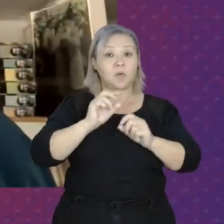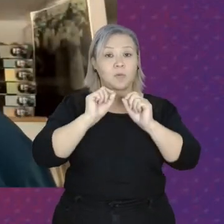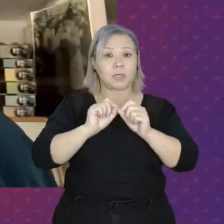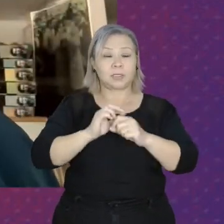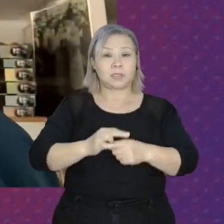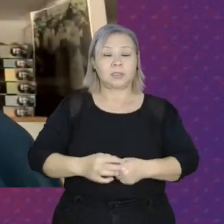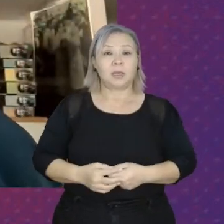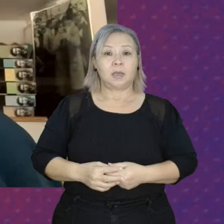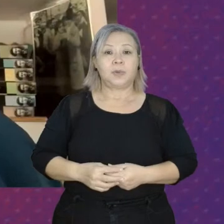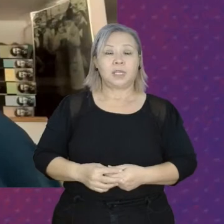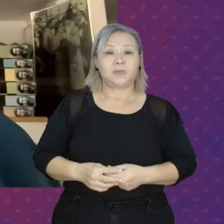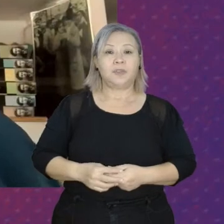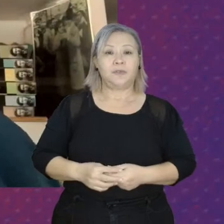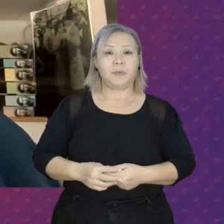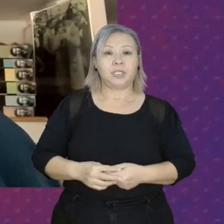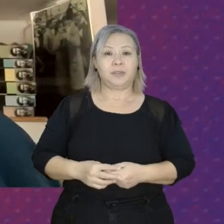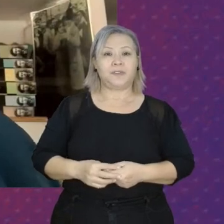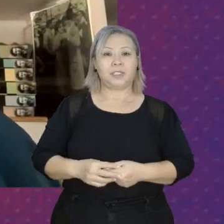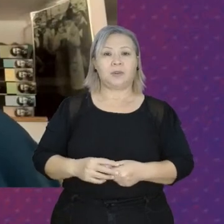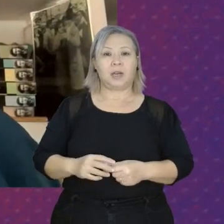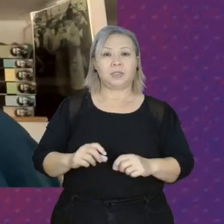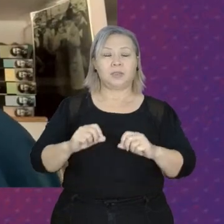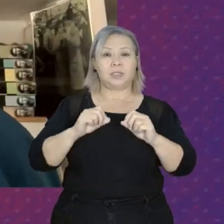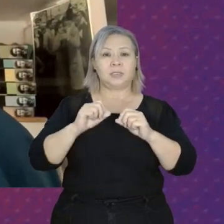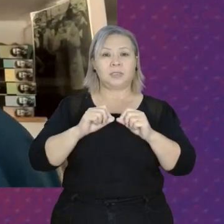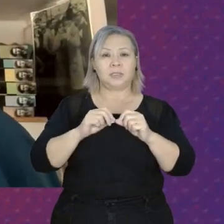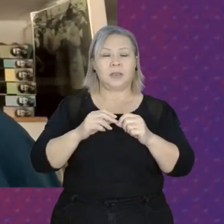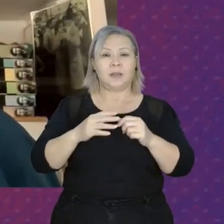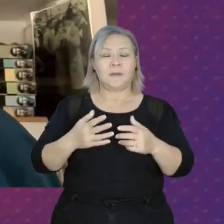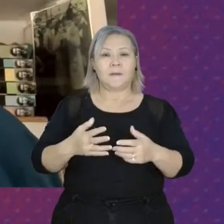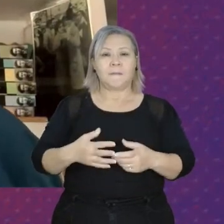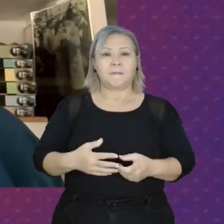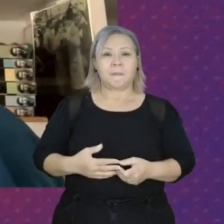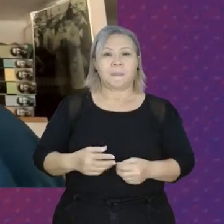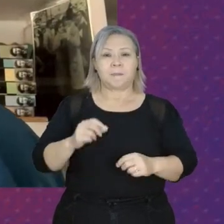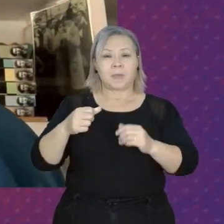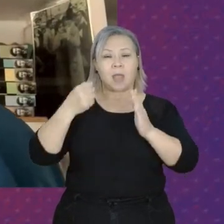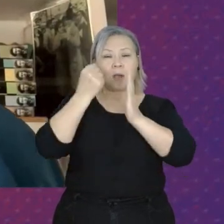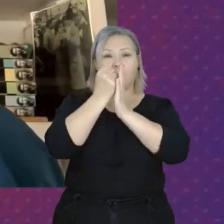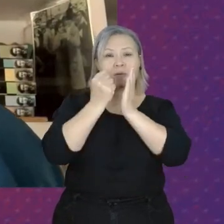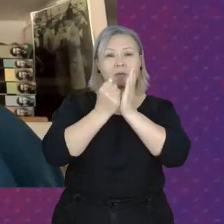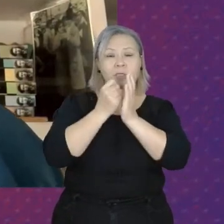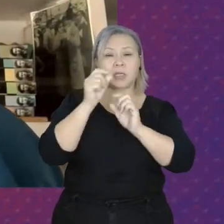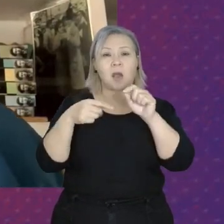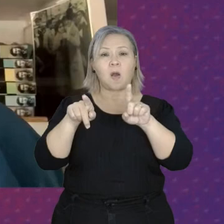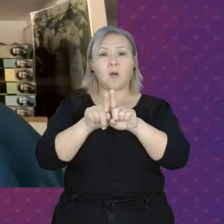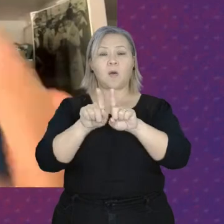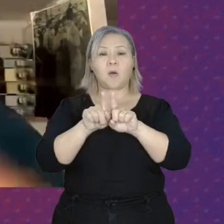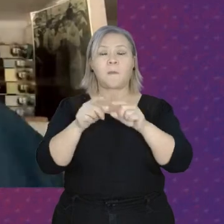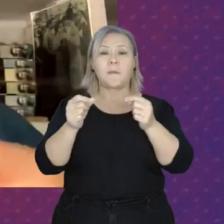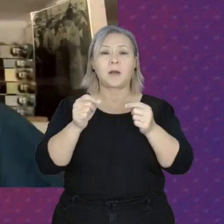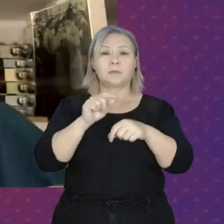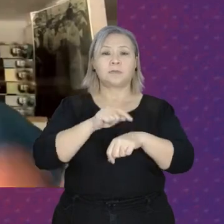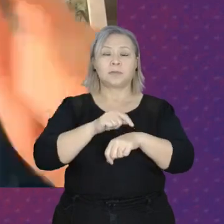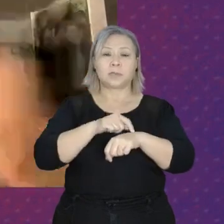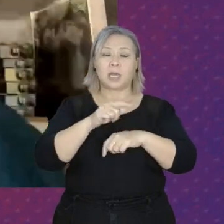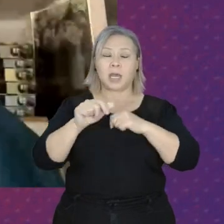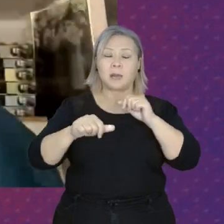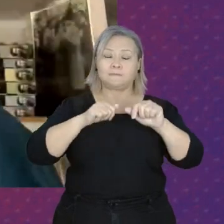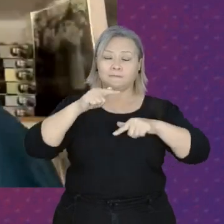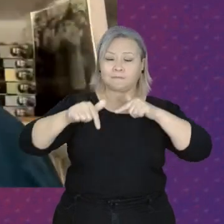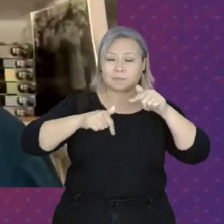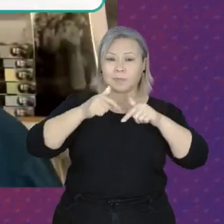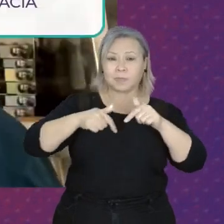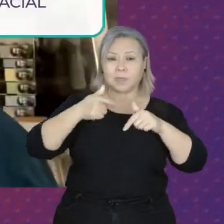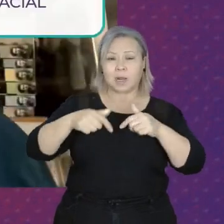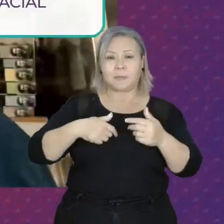3 séculos, não são décadas, séculos, e que ao mesmo tempo trabalhou durante